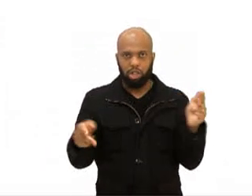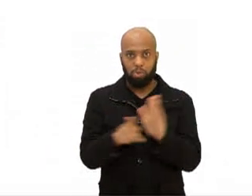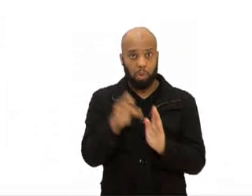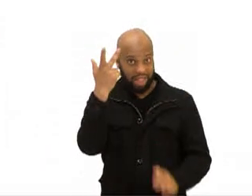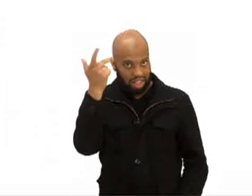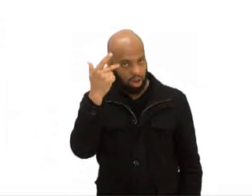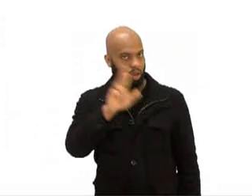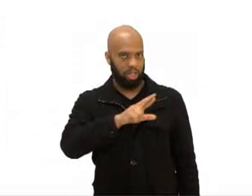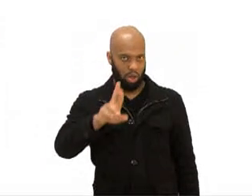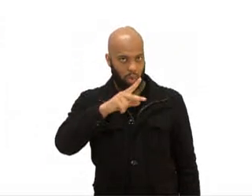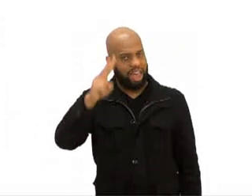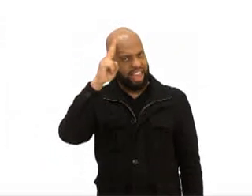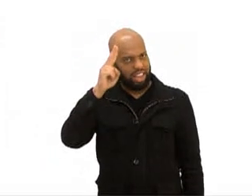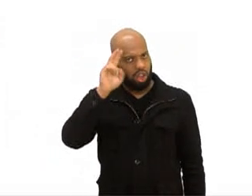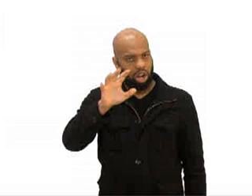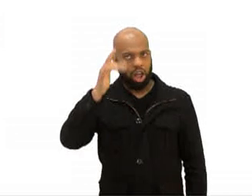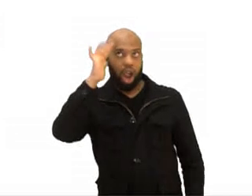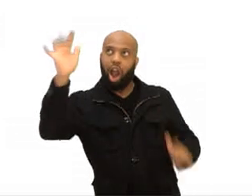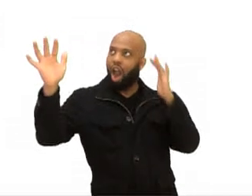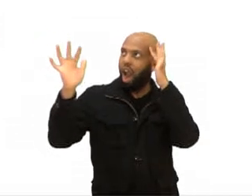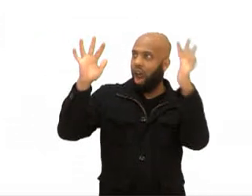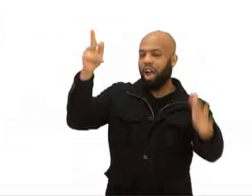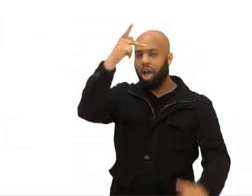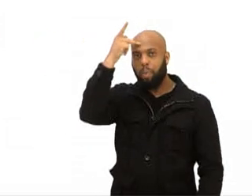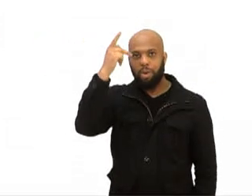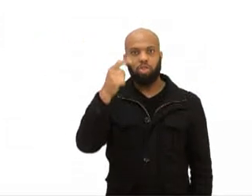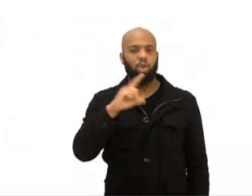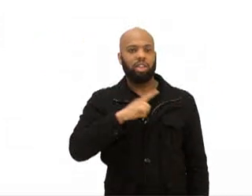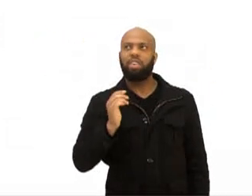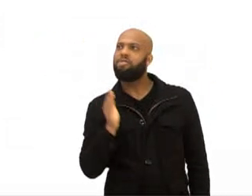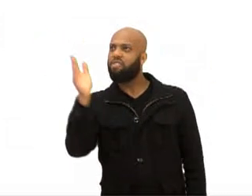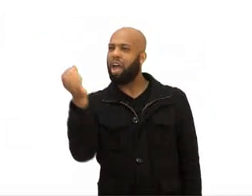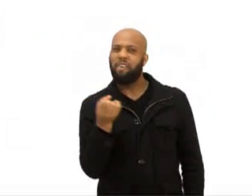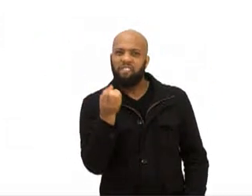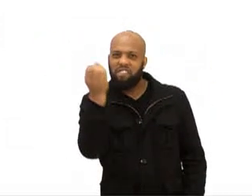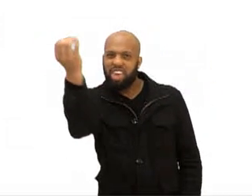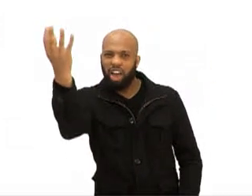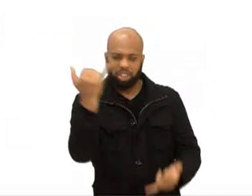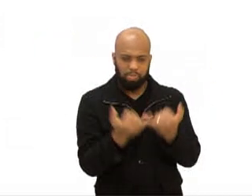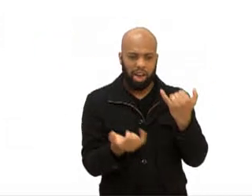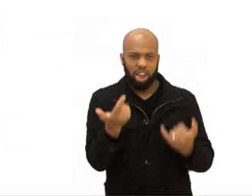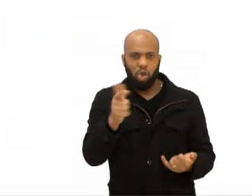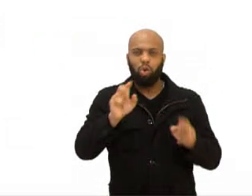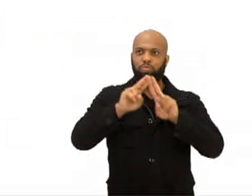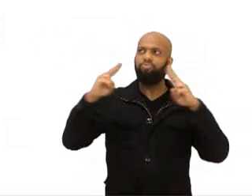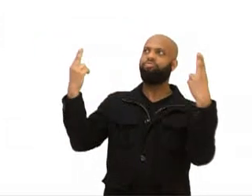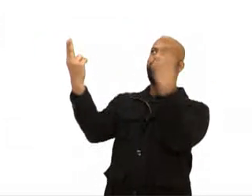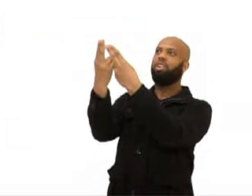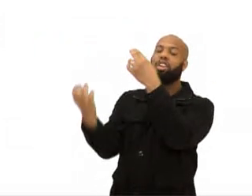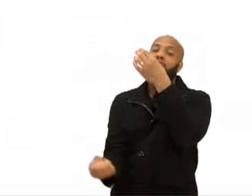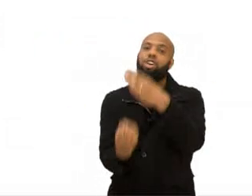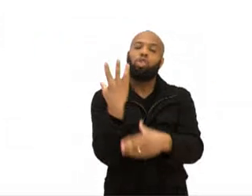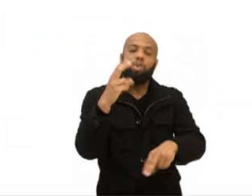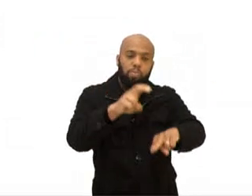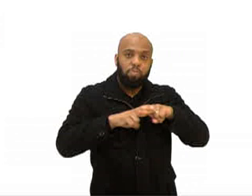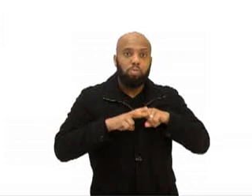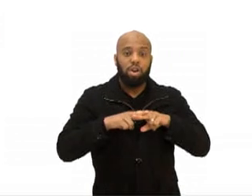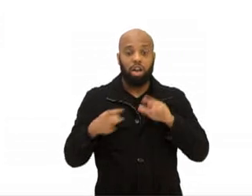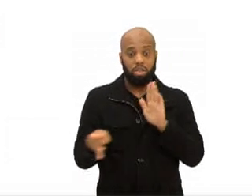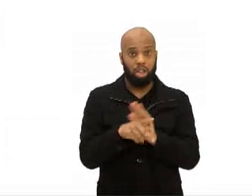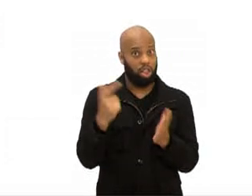As histórias de fantasia costumam levar o leitor a um outro universo criado especialmente para a